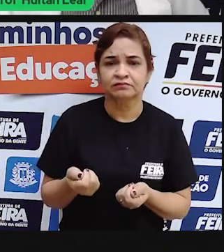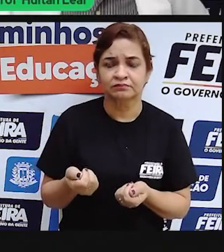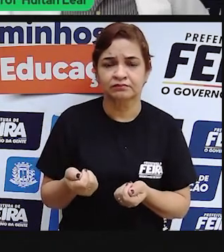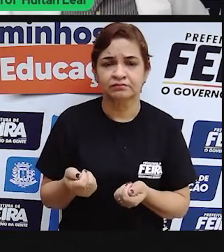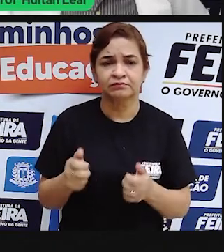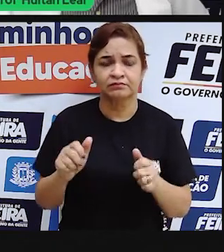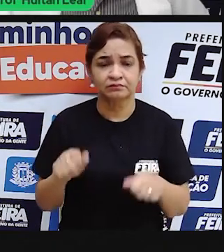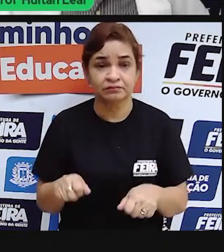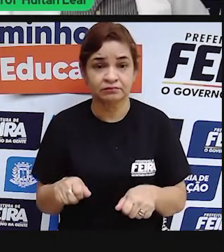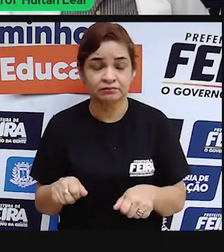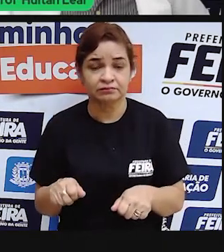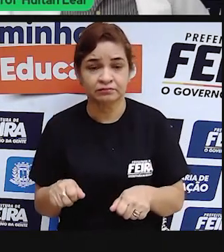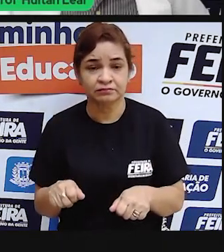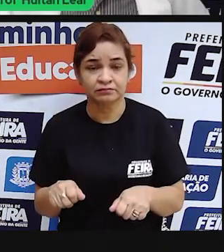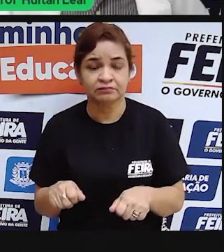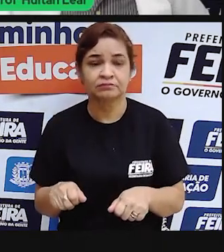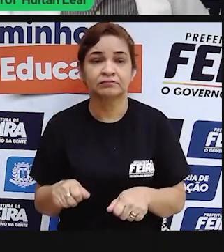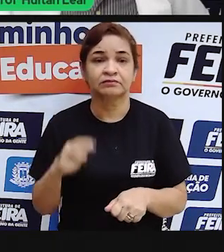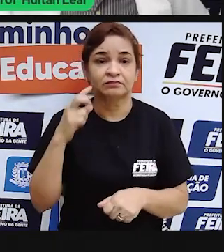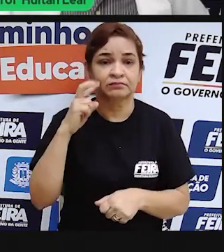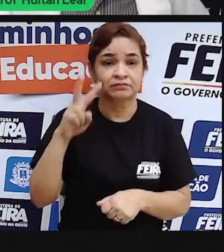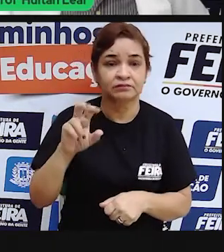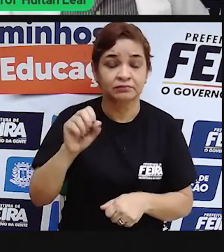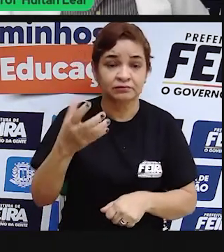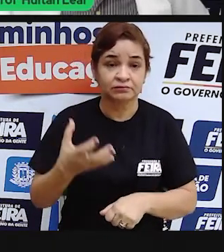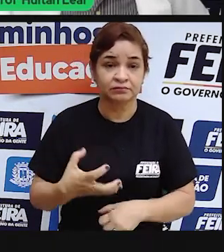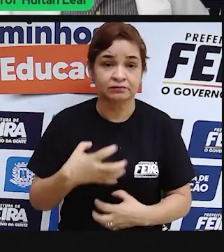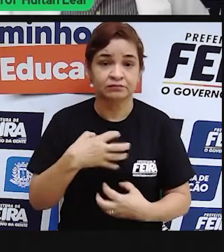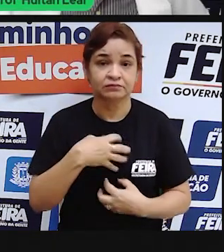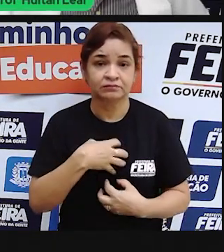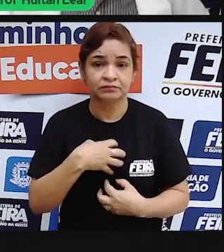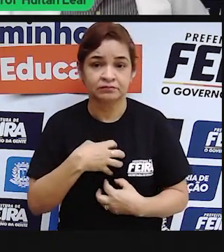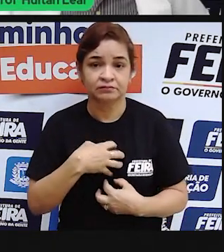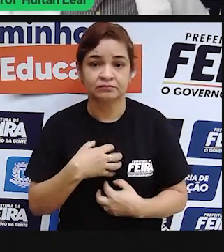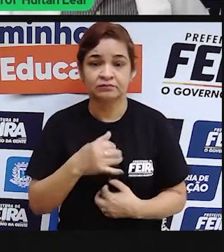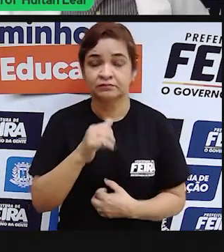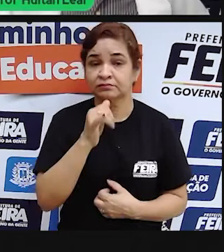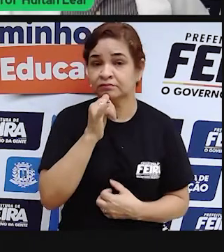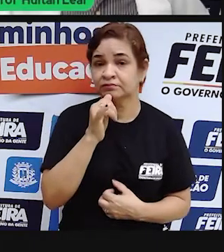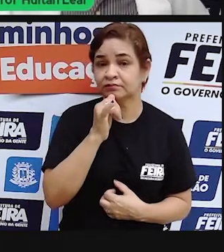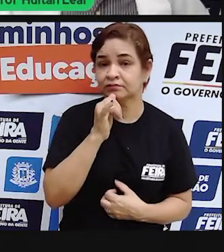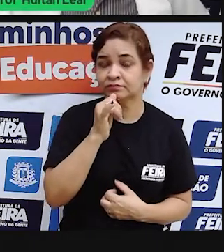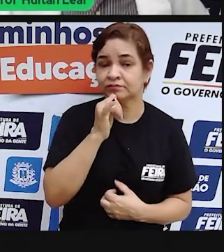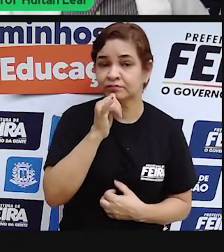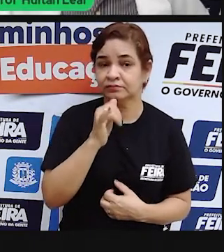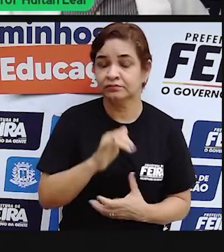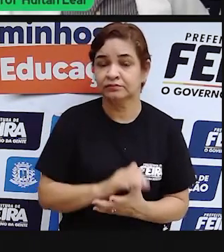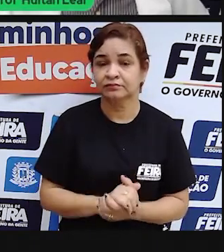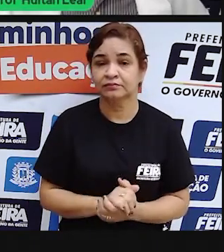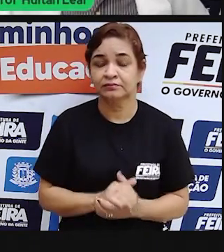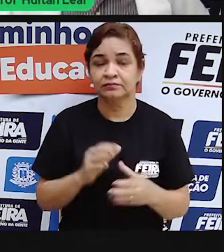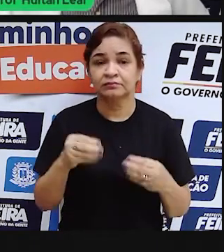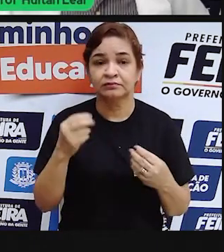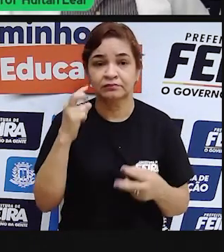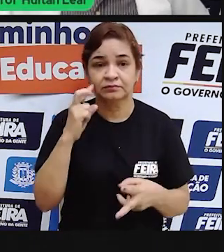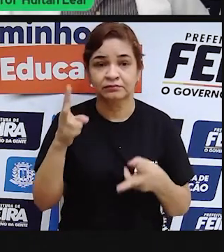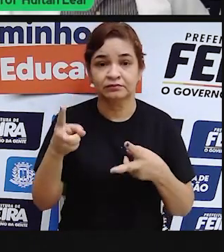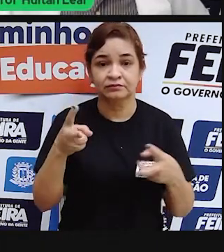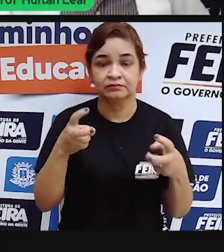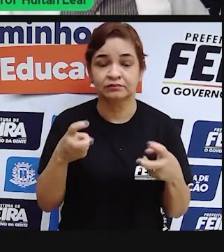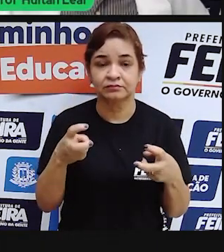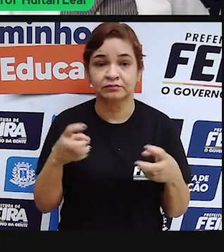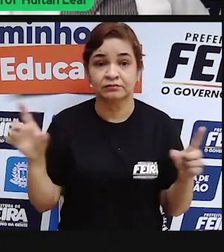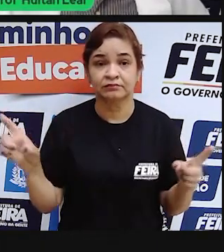tanto material quanto imaterial. Por exemplo, quando ele é material,